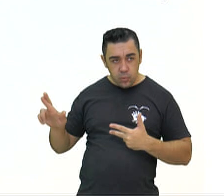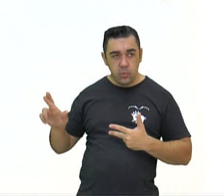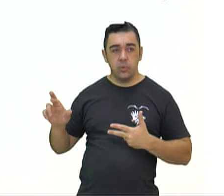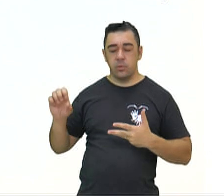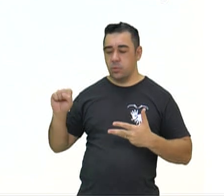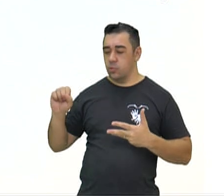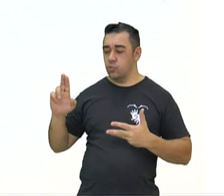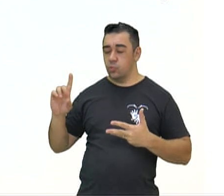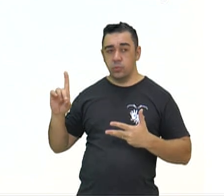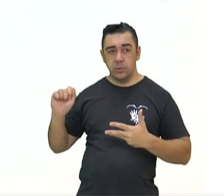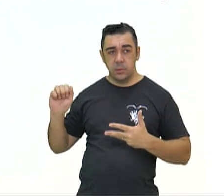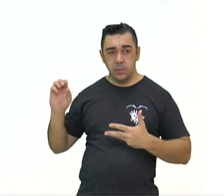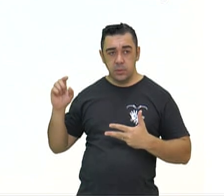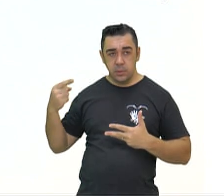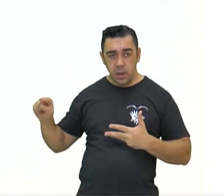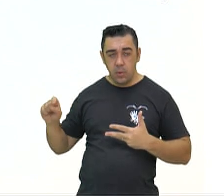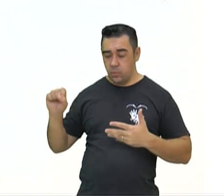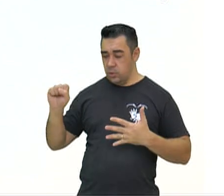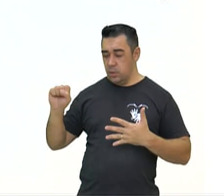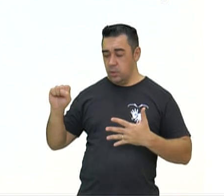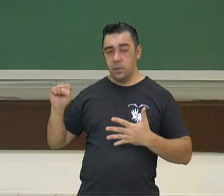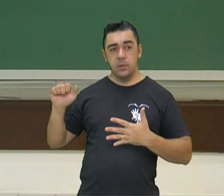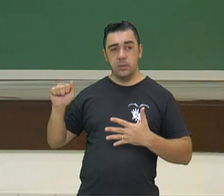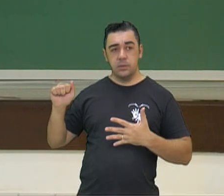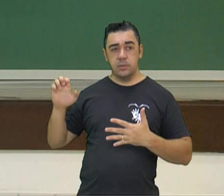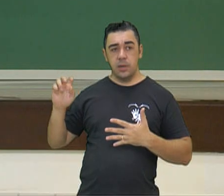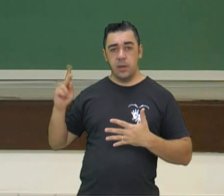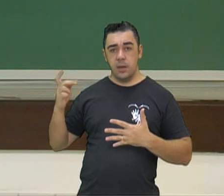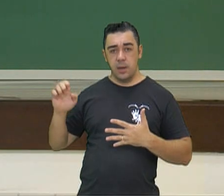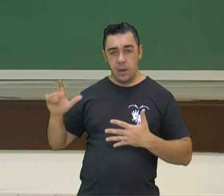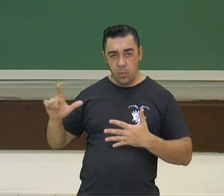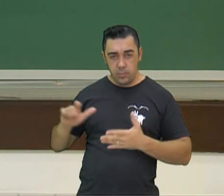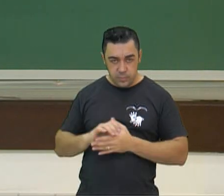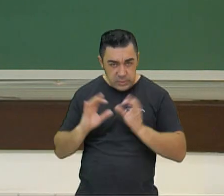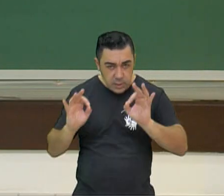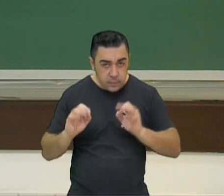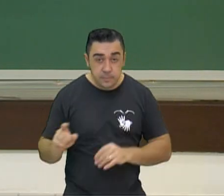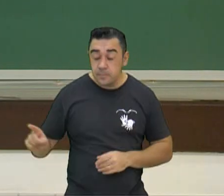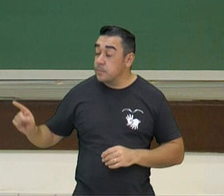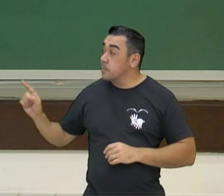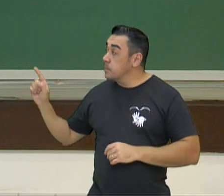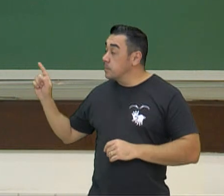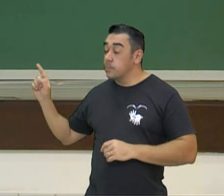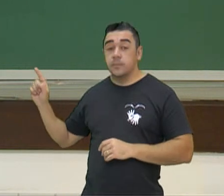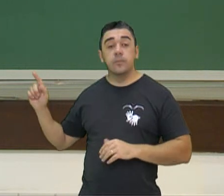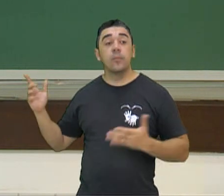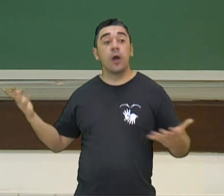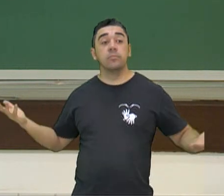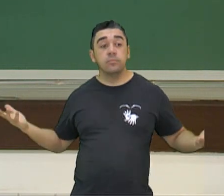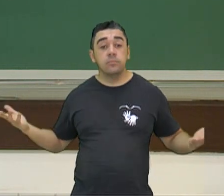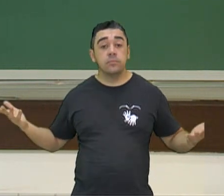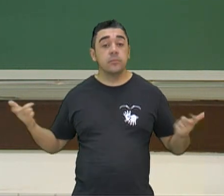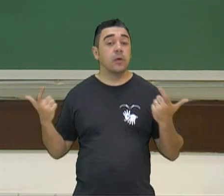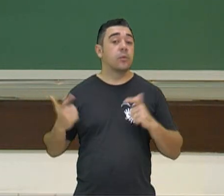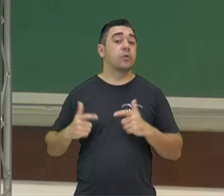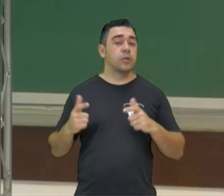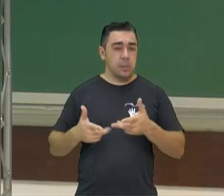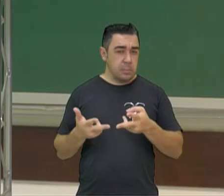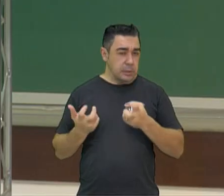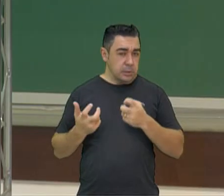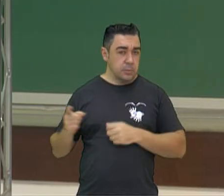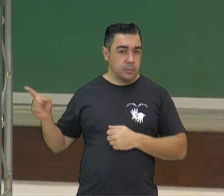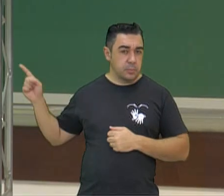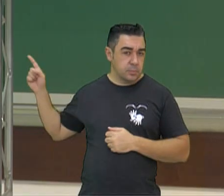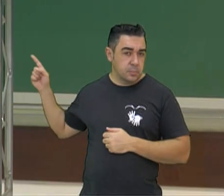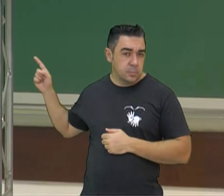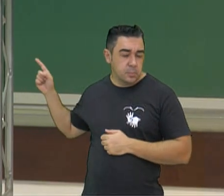pronúncias, Darfur e Sudão, certo? Então vamos lá. De onde vem tudo isso? Você já prestou atenção